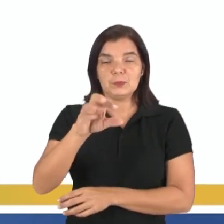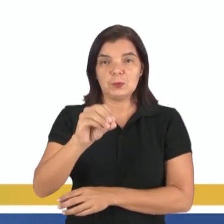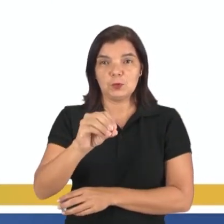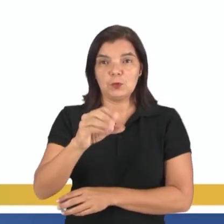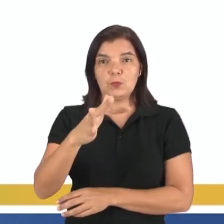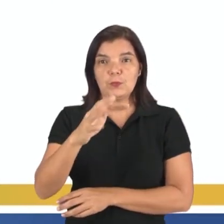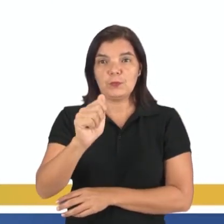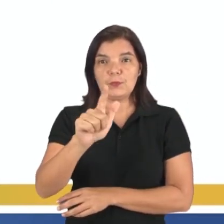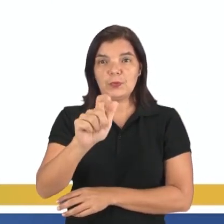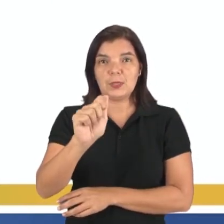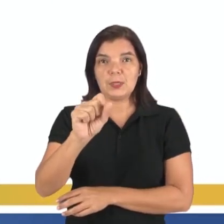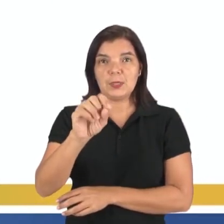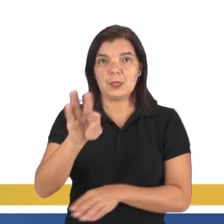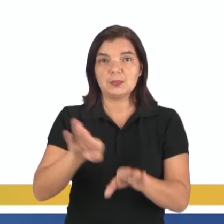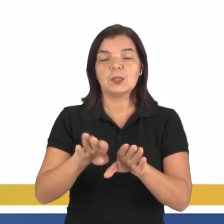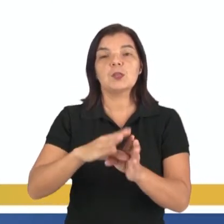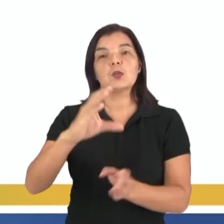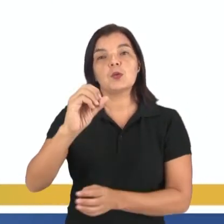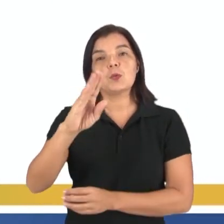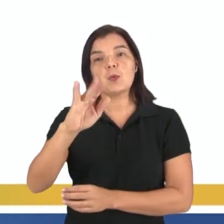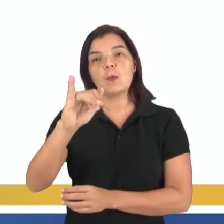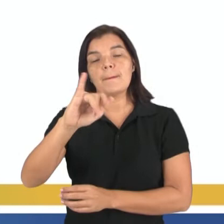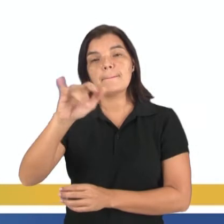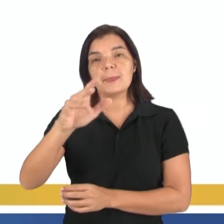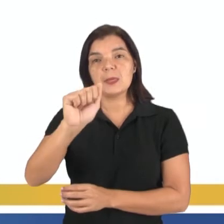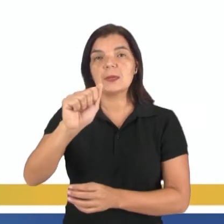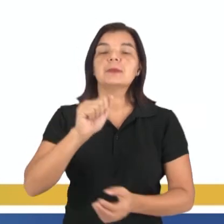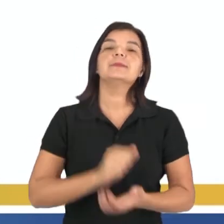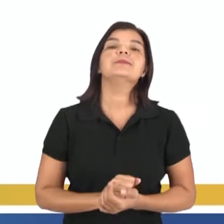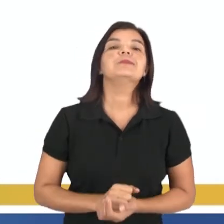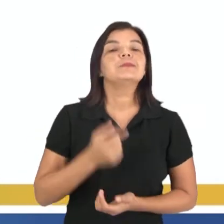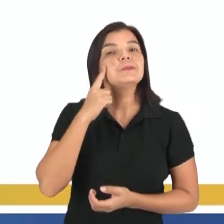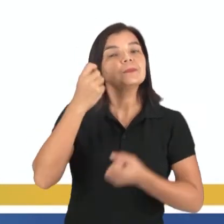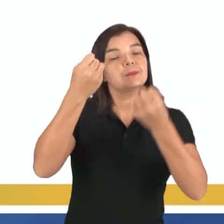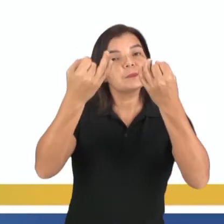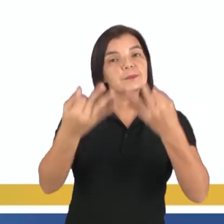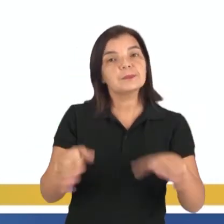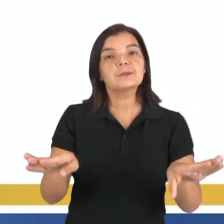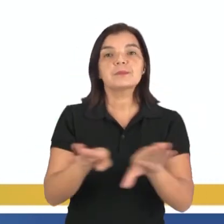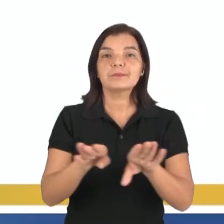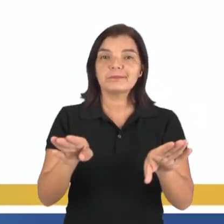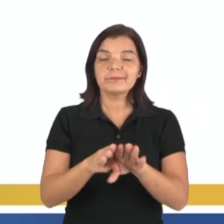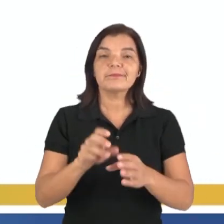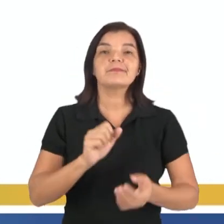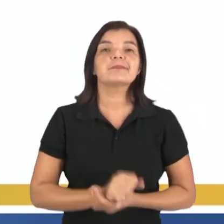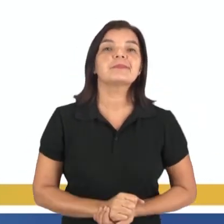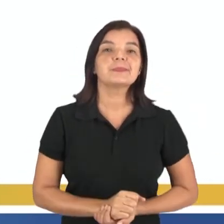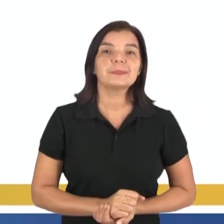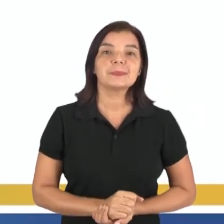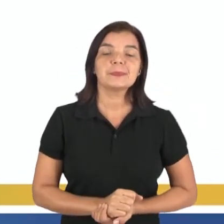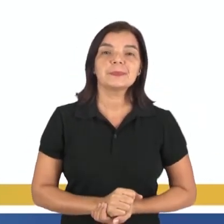Antofagasta e de Cobija, né? E essa questão, como eu falei, é uma questão ainda muito